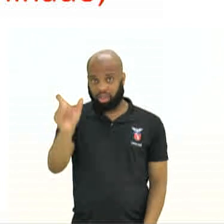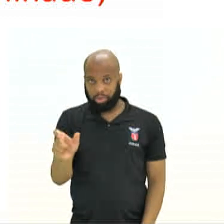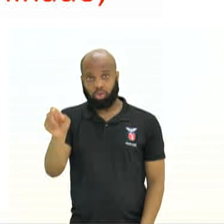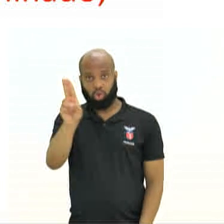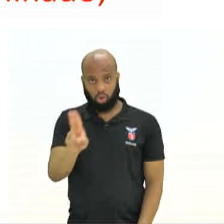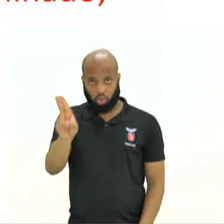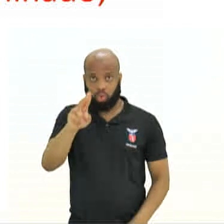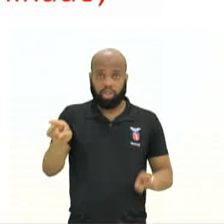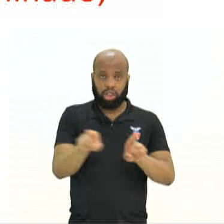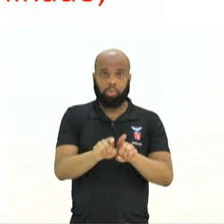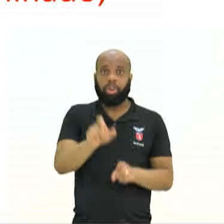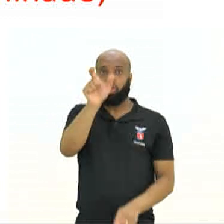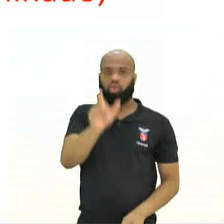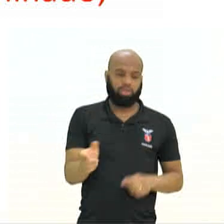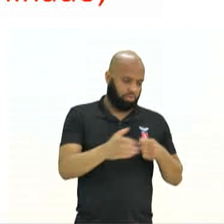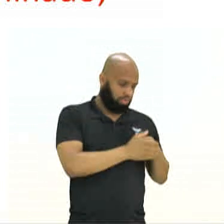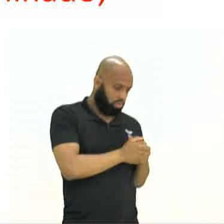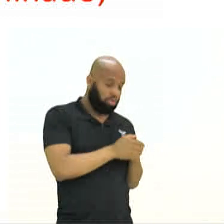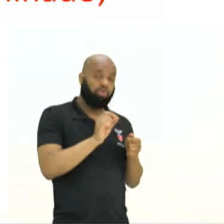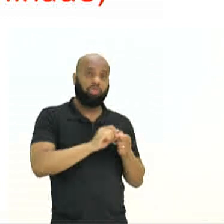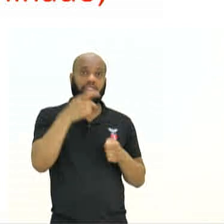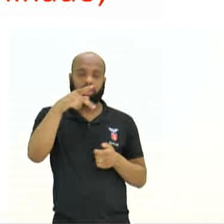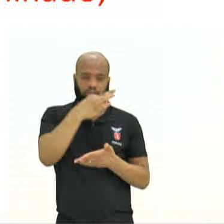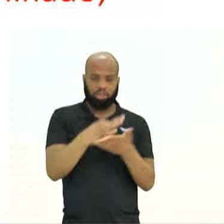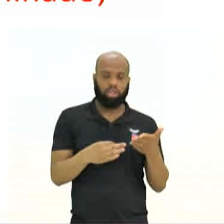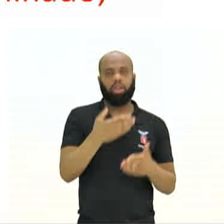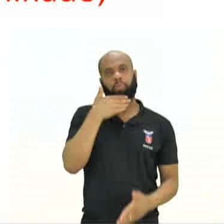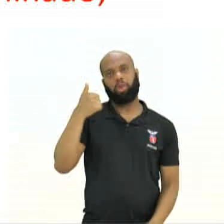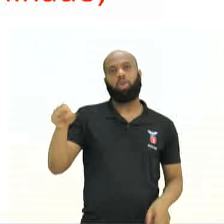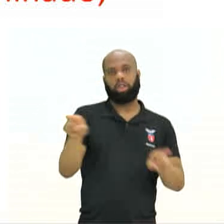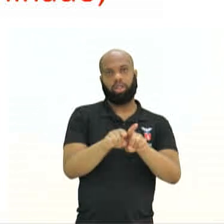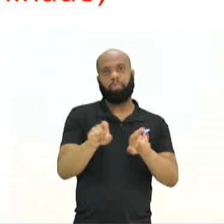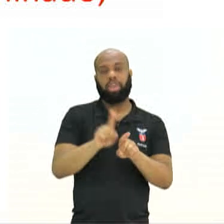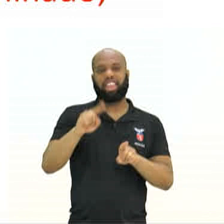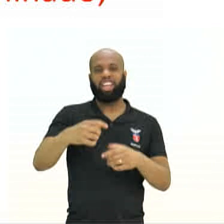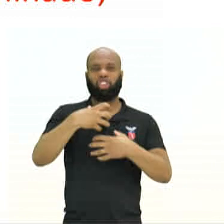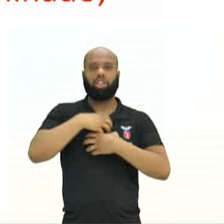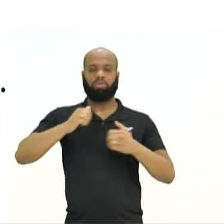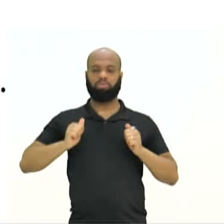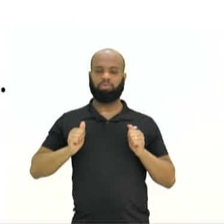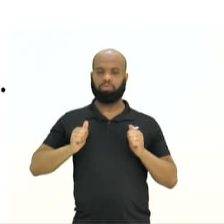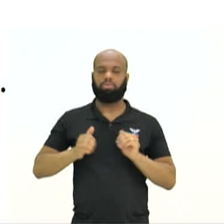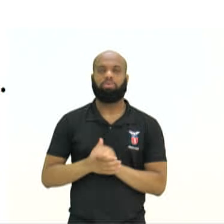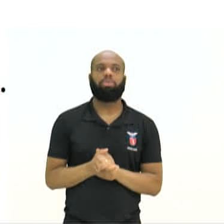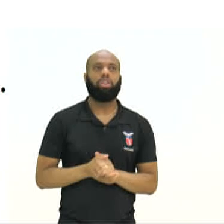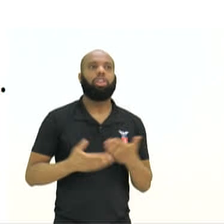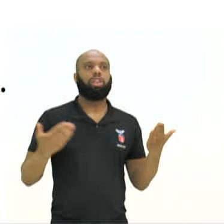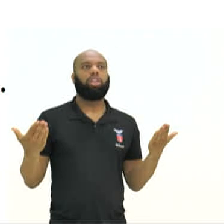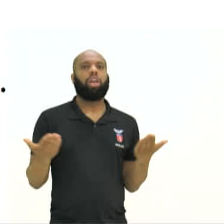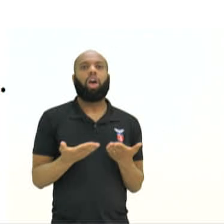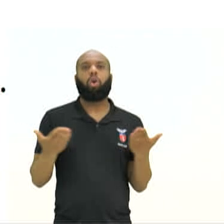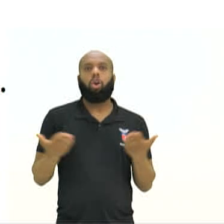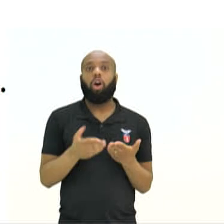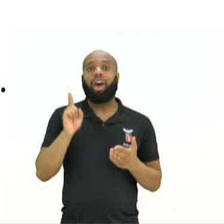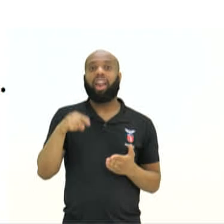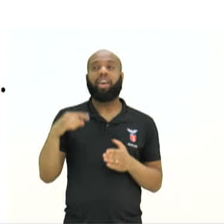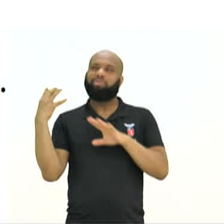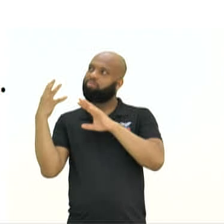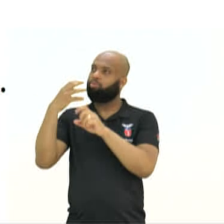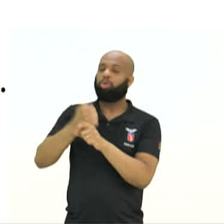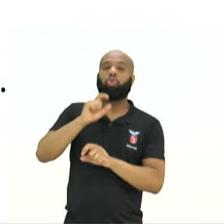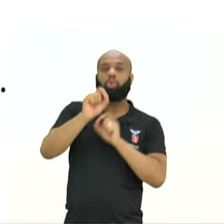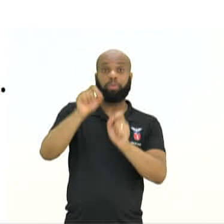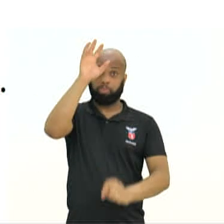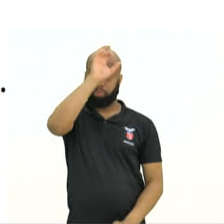e sujeito indeterminado faz com que o teu texto seja impessoal, beleza? Pessoal, olha só, o que nós aprendemos na nossa aula